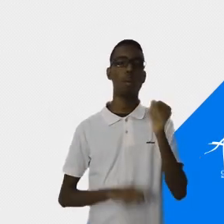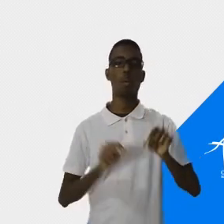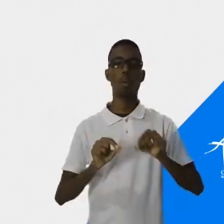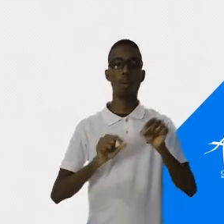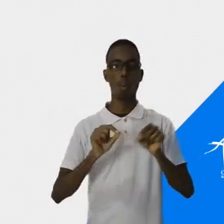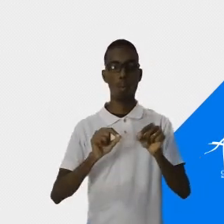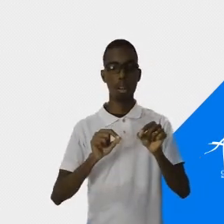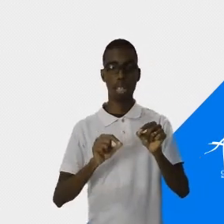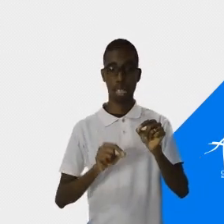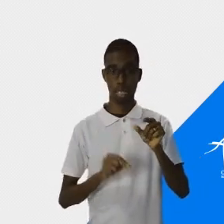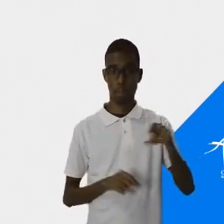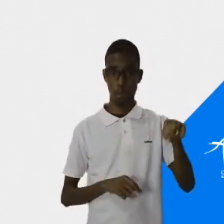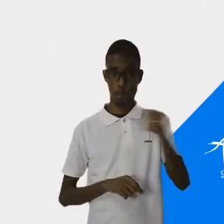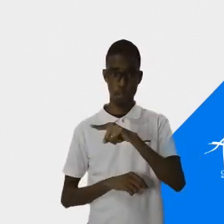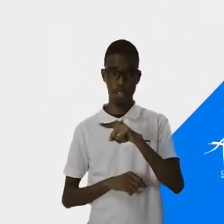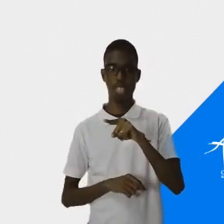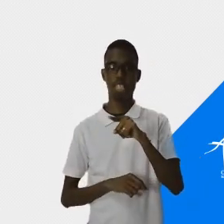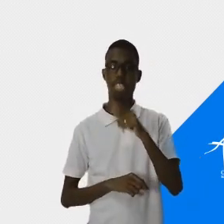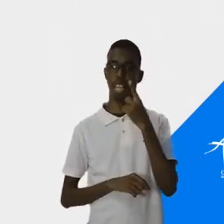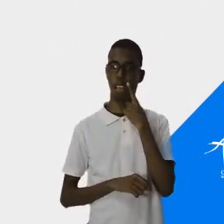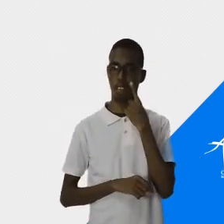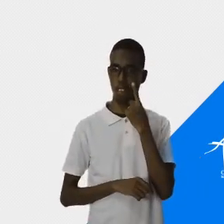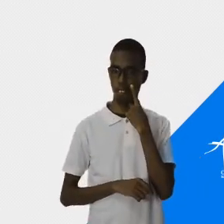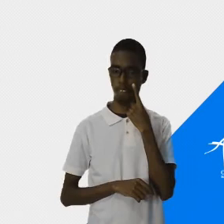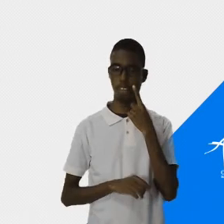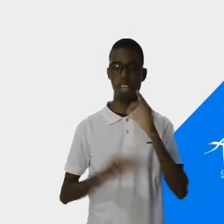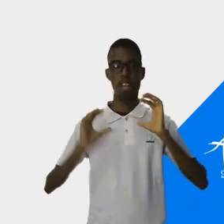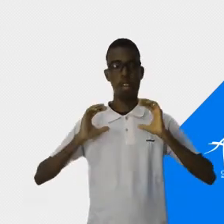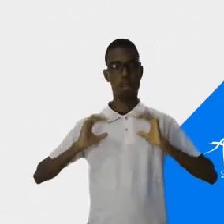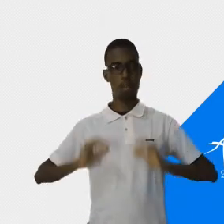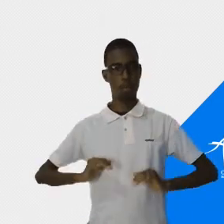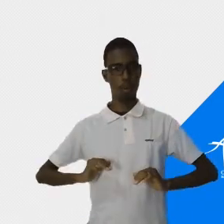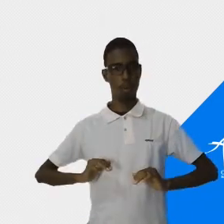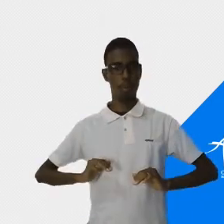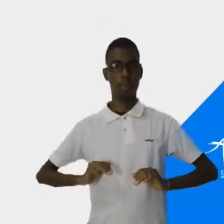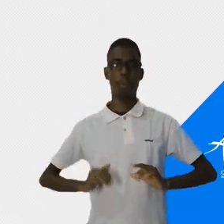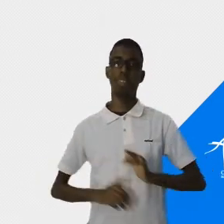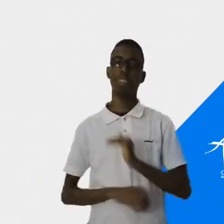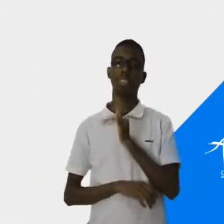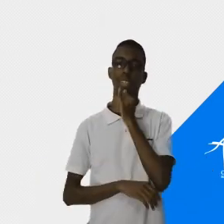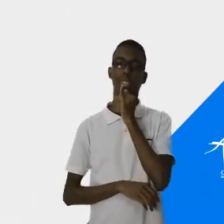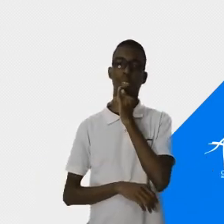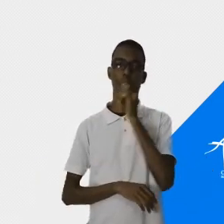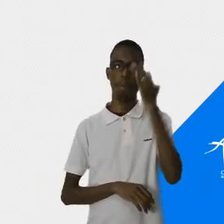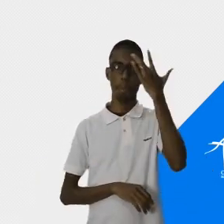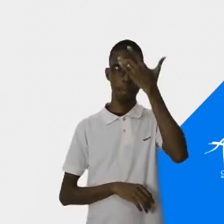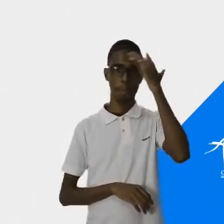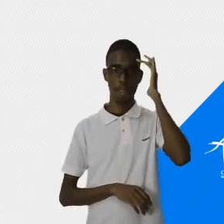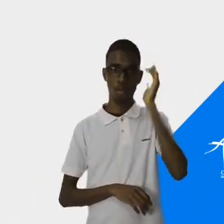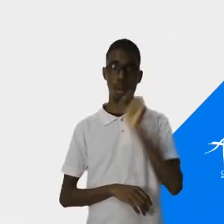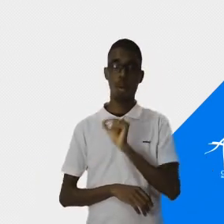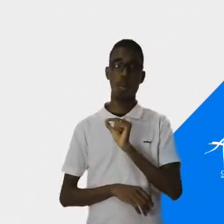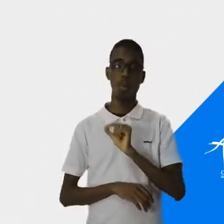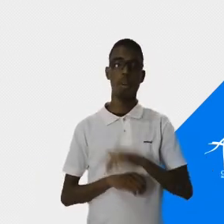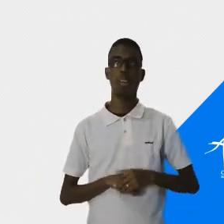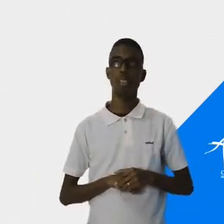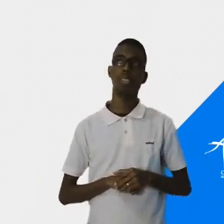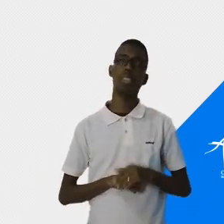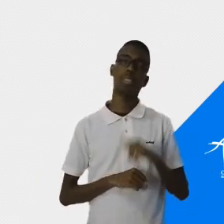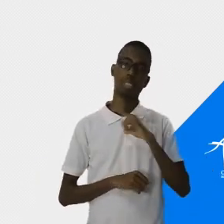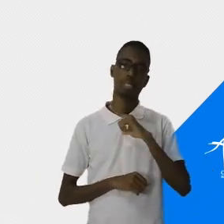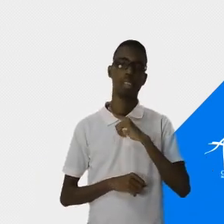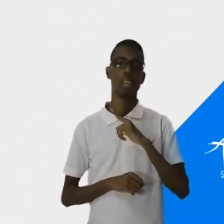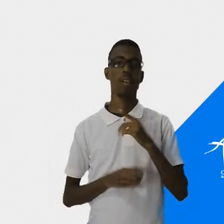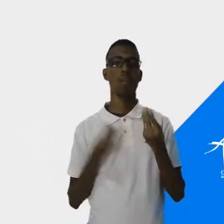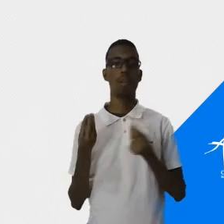por exemplo, o comportamento adicto de alguém, né, socialmente falando. Outra coisa é associar o comportamento